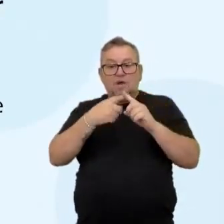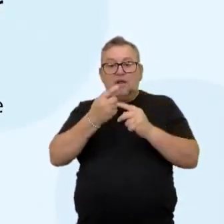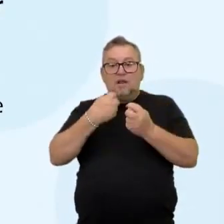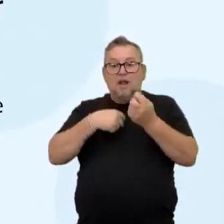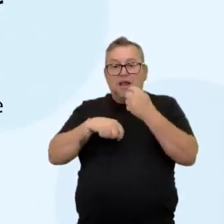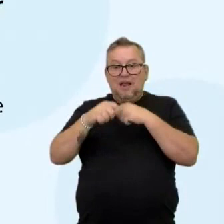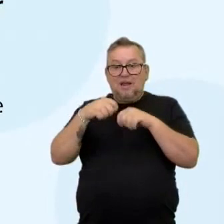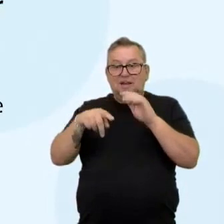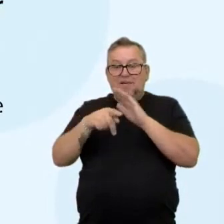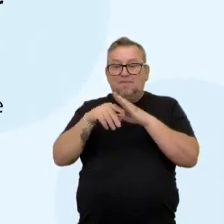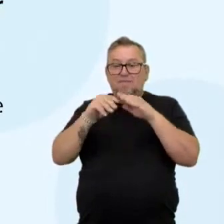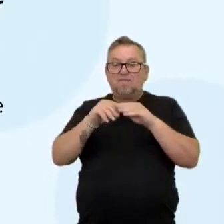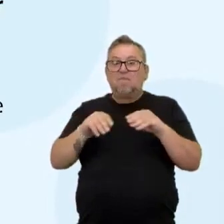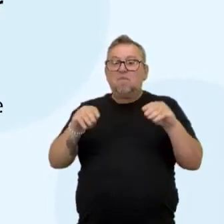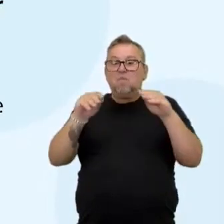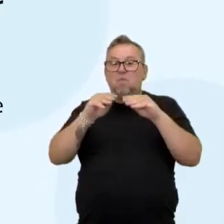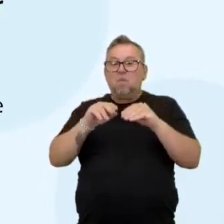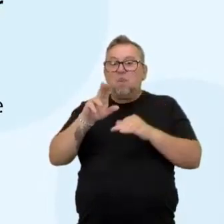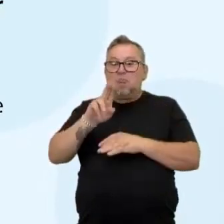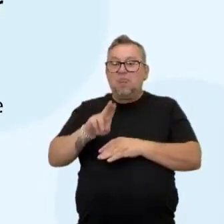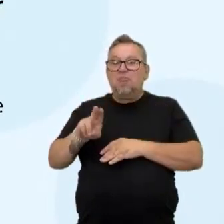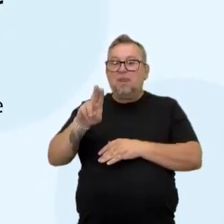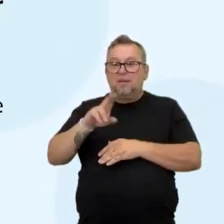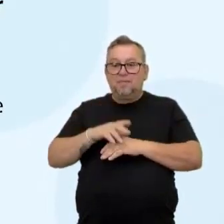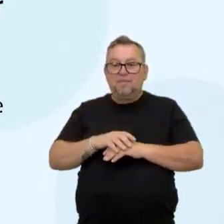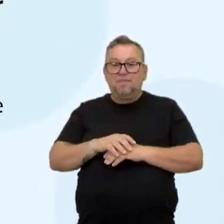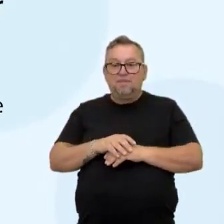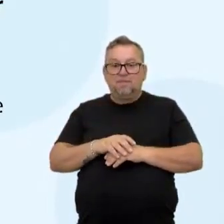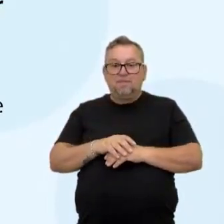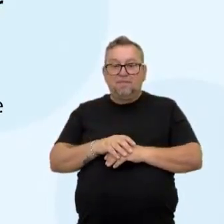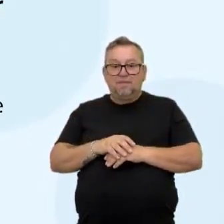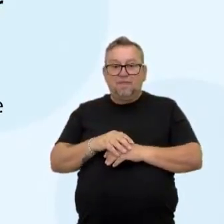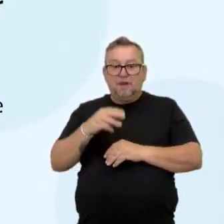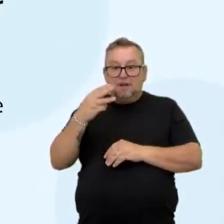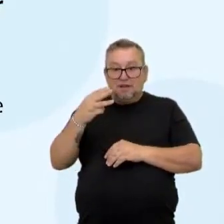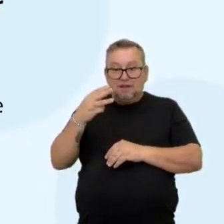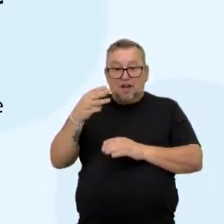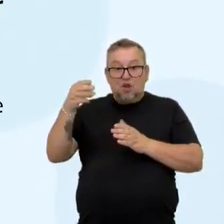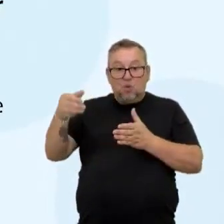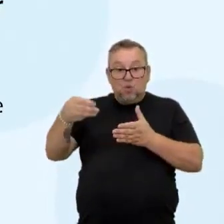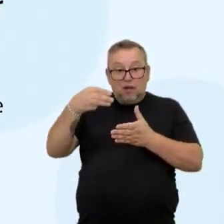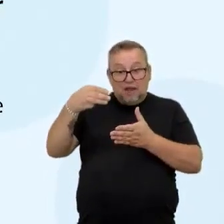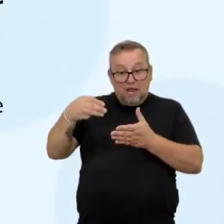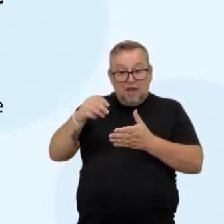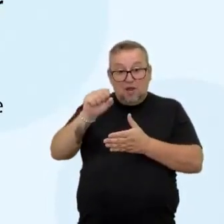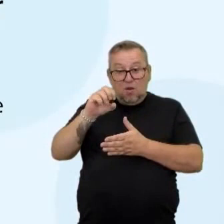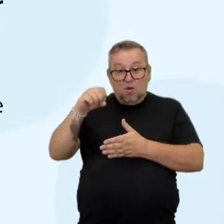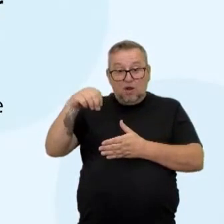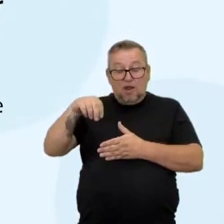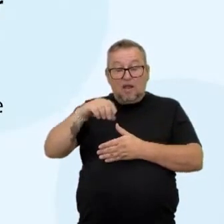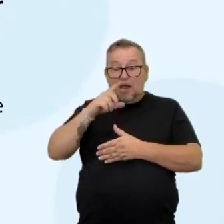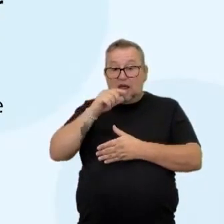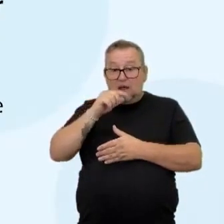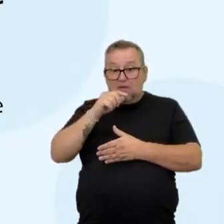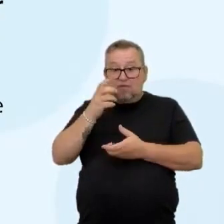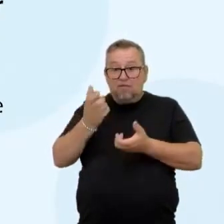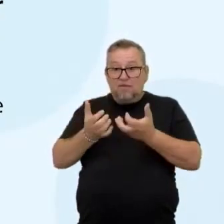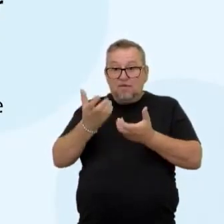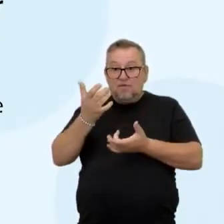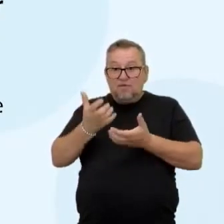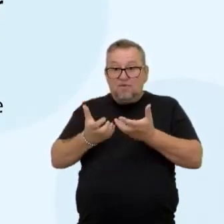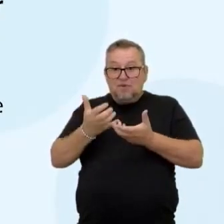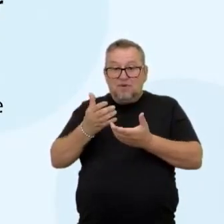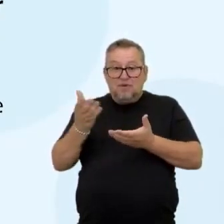é aquela cola de farinha, que era a que eu usava. Você pode usar 3 colheres de farinha de trigo, 800 ml de água e ferver até